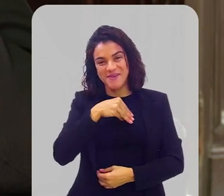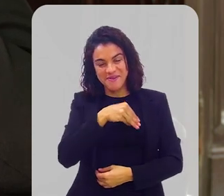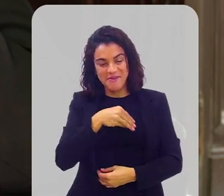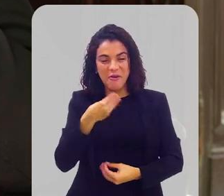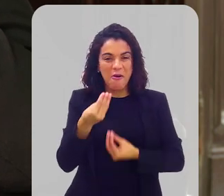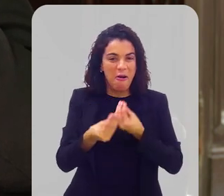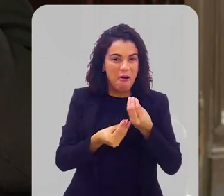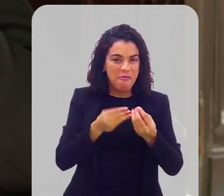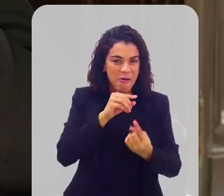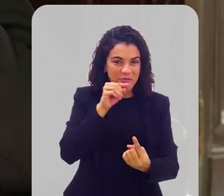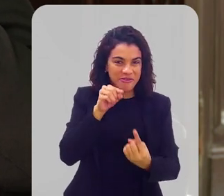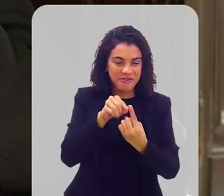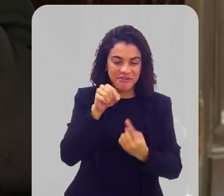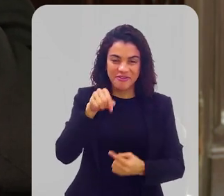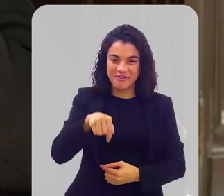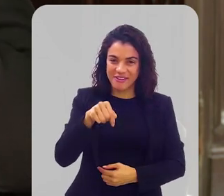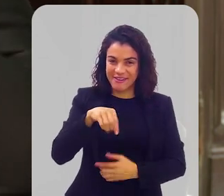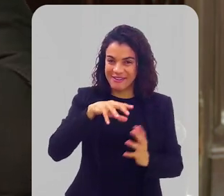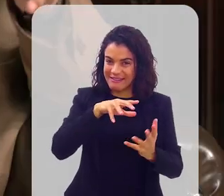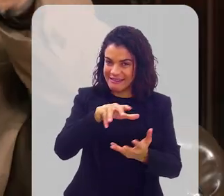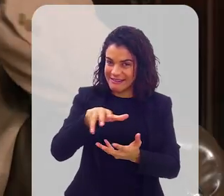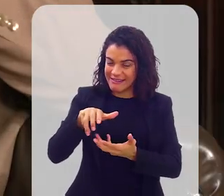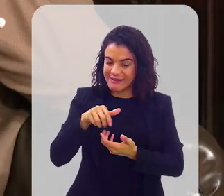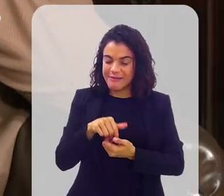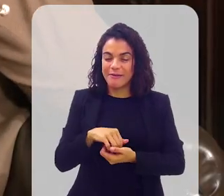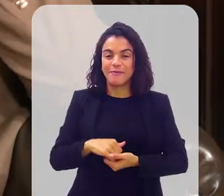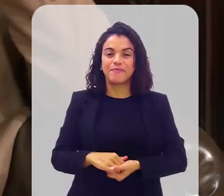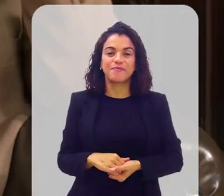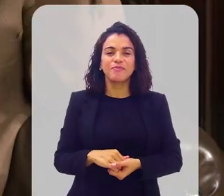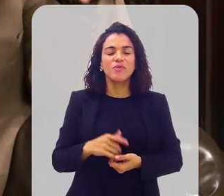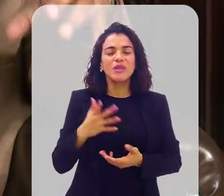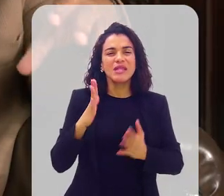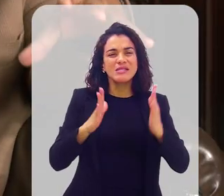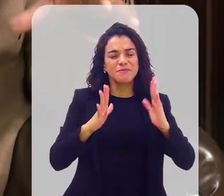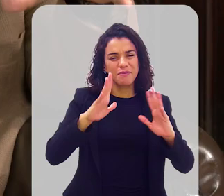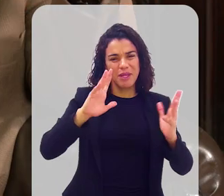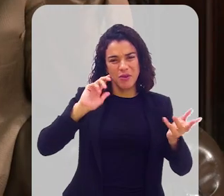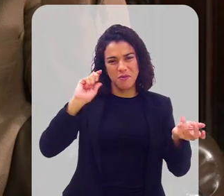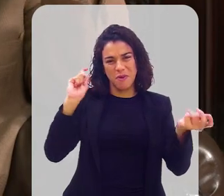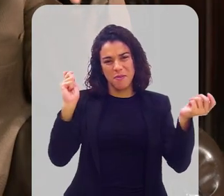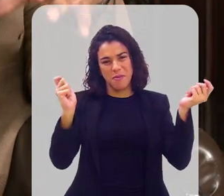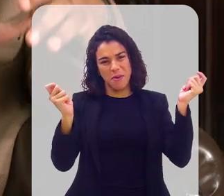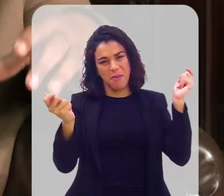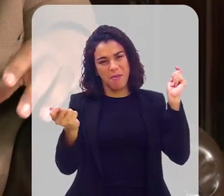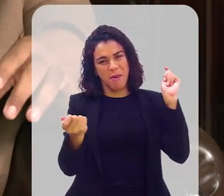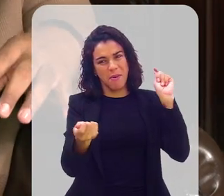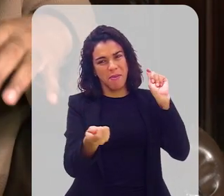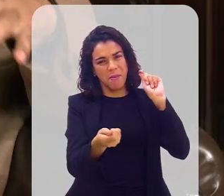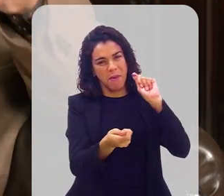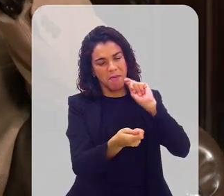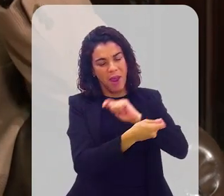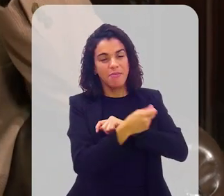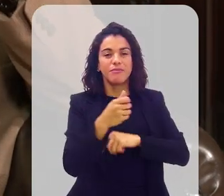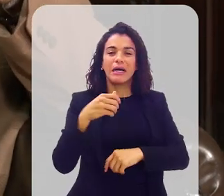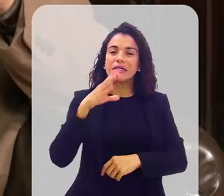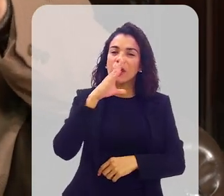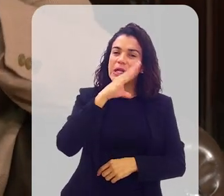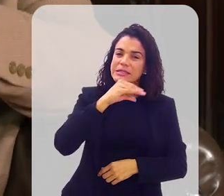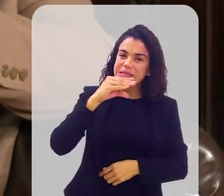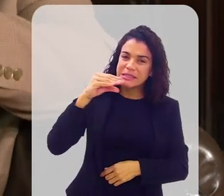meu chamado aqui nessa terra. Nesse período todo dessa transformação de pequenininha já para